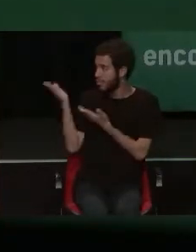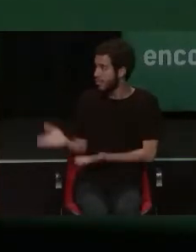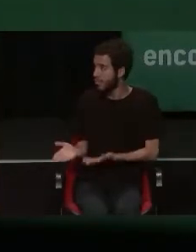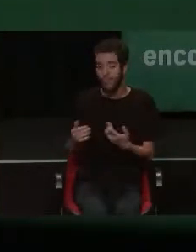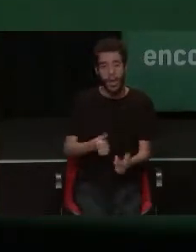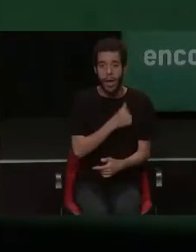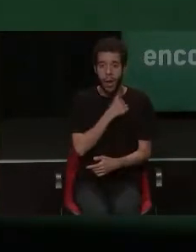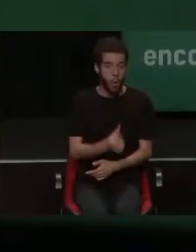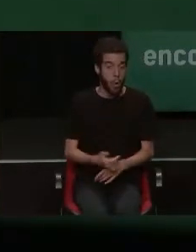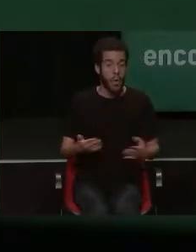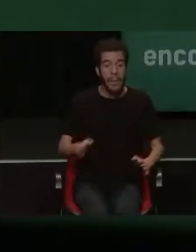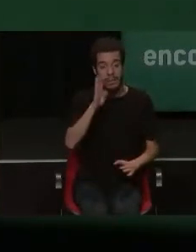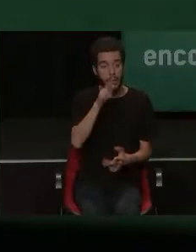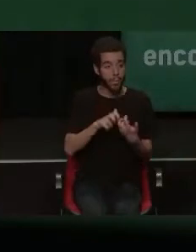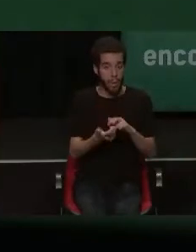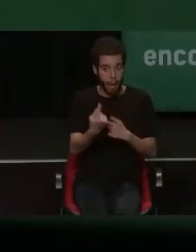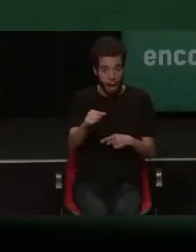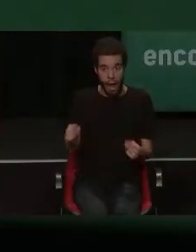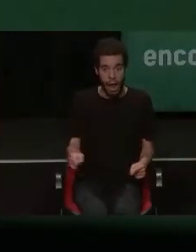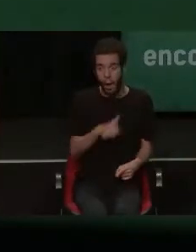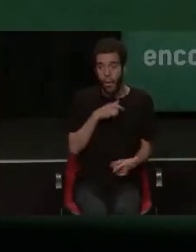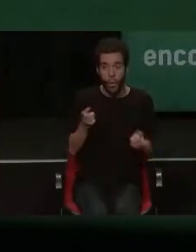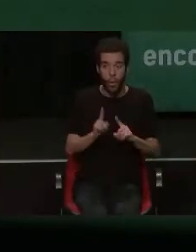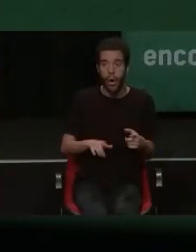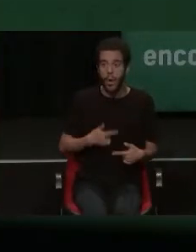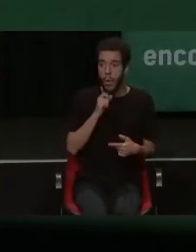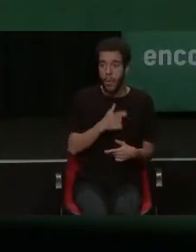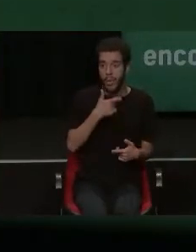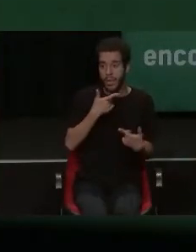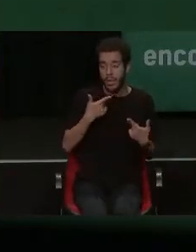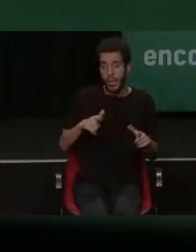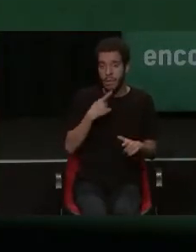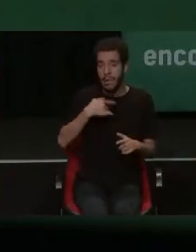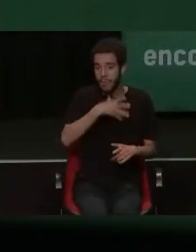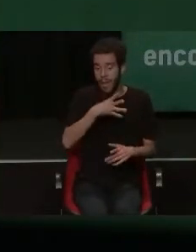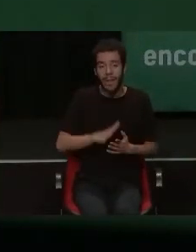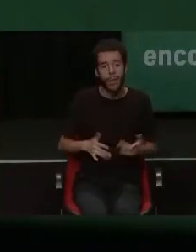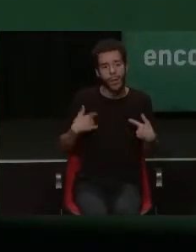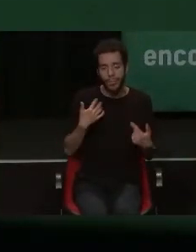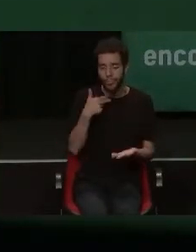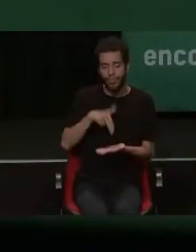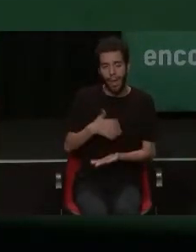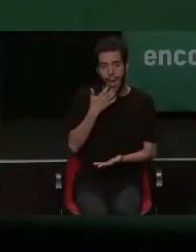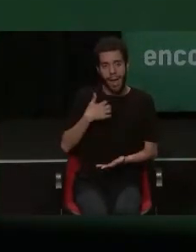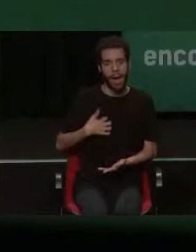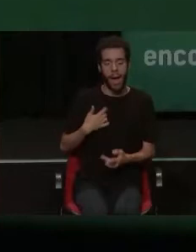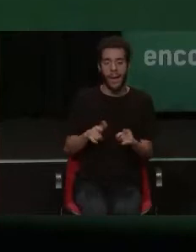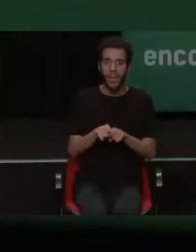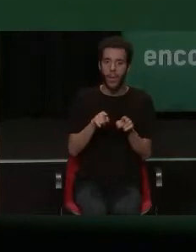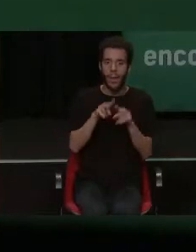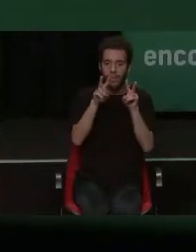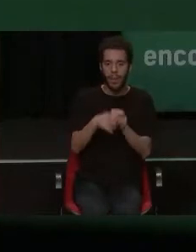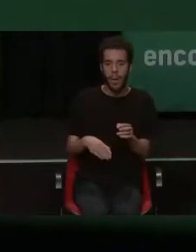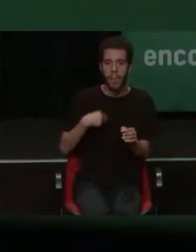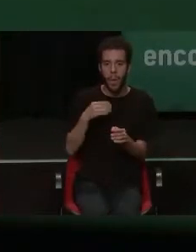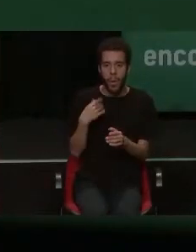falo inglês. Mas é com muito gosto que estou aqui hoje e a falar de um assunto que me preocupa já há muito